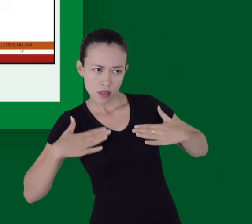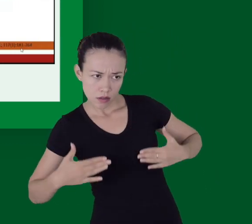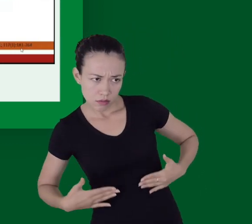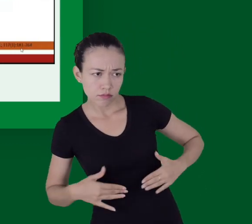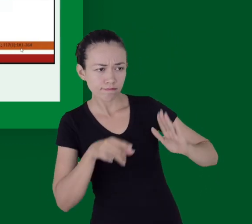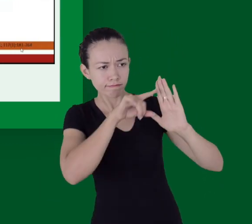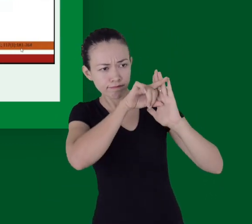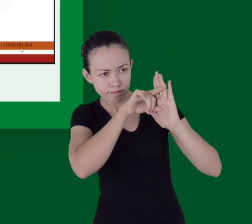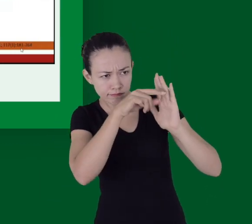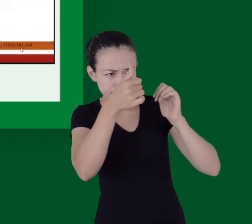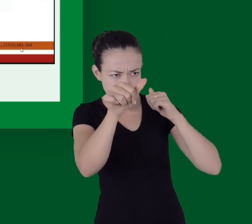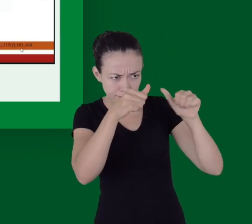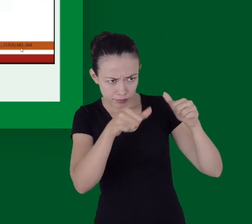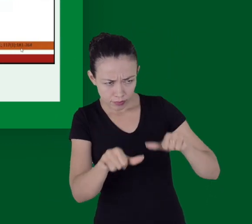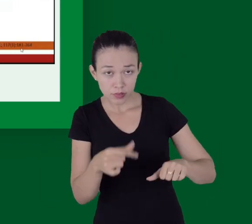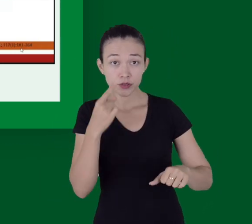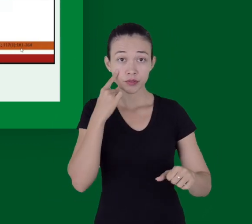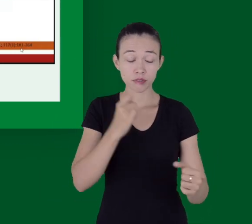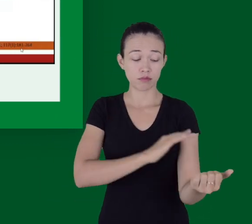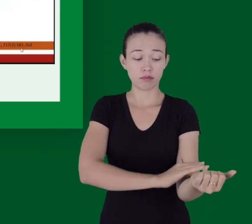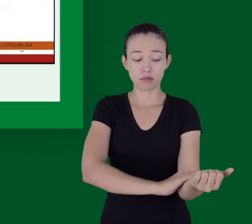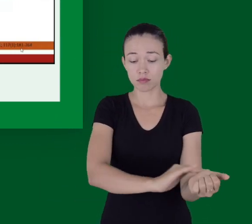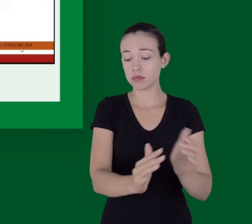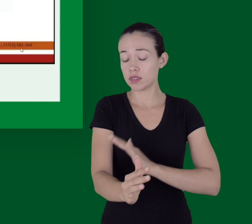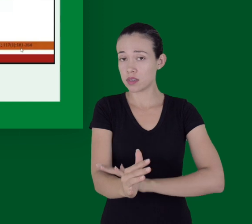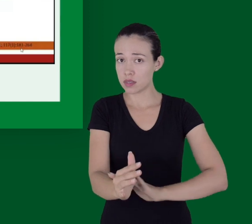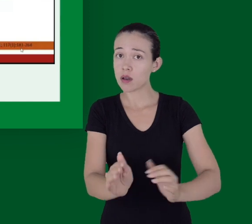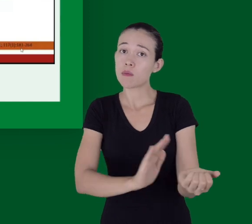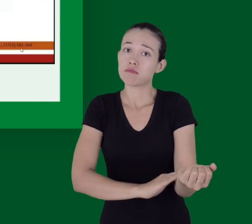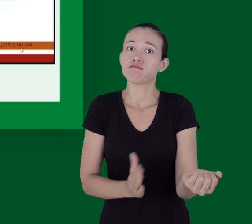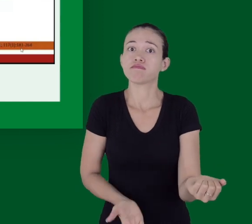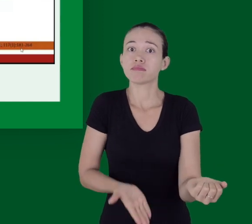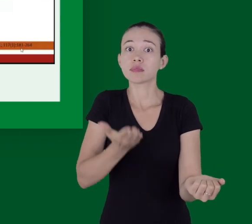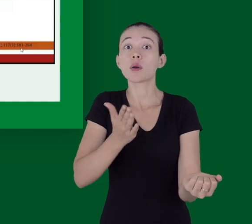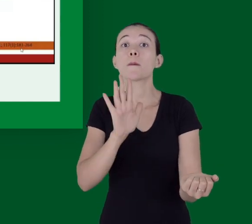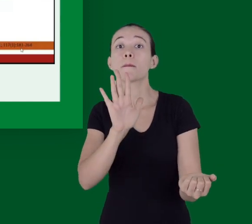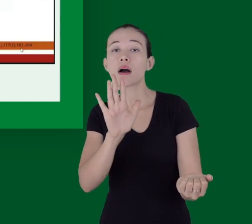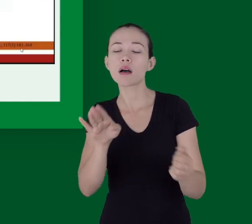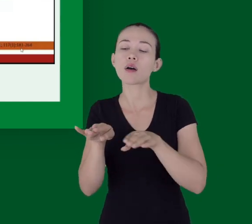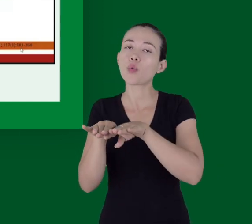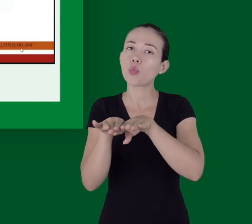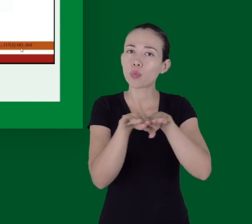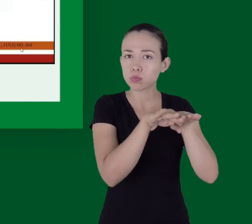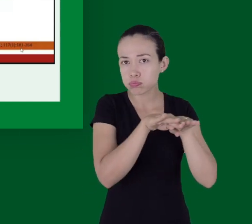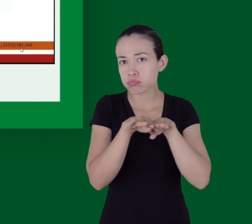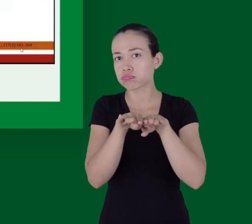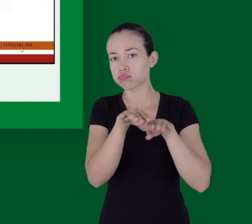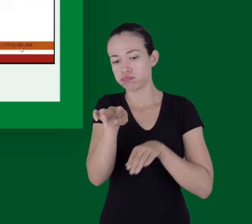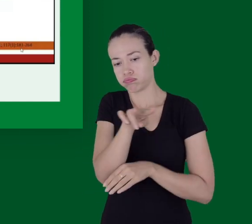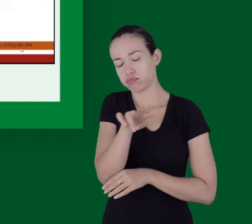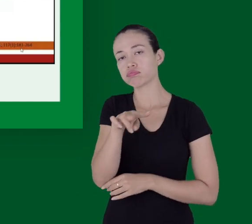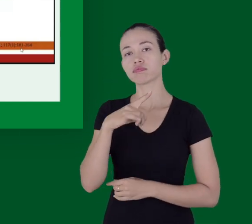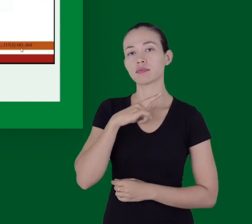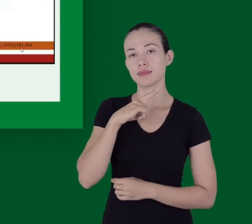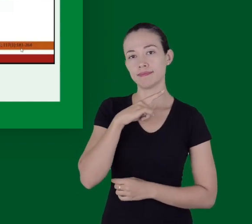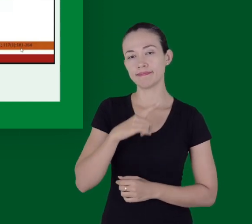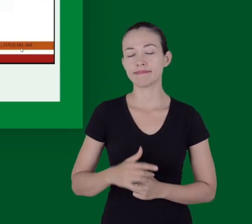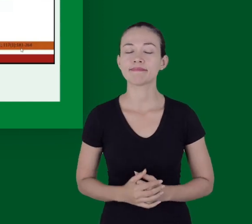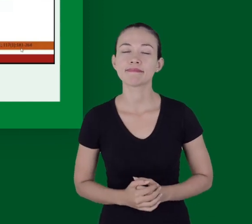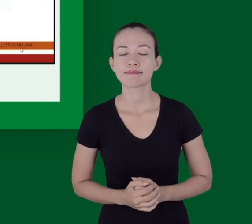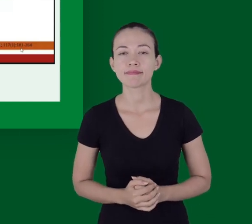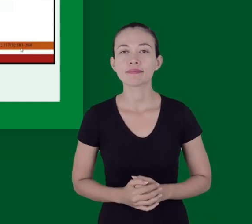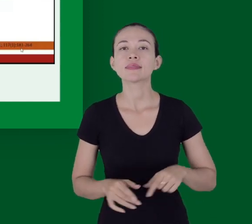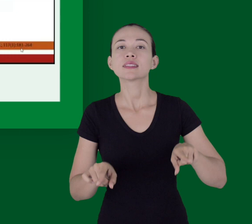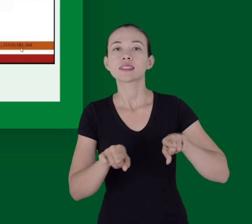um exame físico bem completo e viu que a pressão dos dois membros está normal, ou está normal, não está alta, mas está assimétrica, o pulso